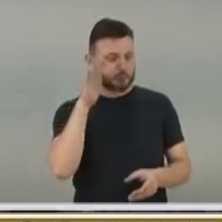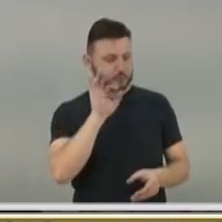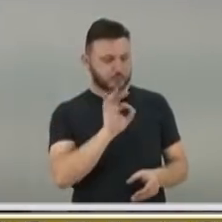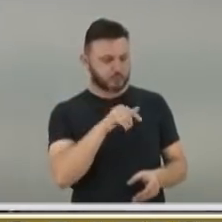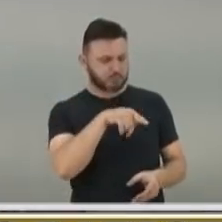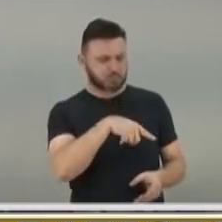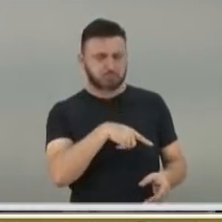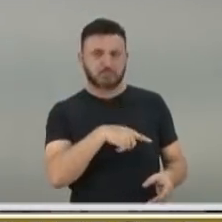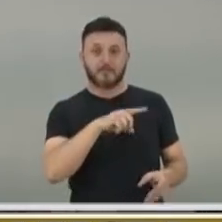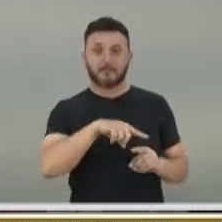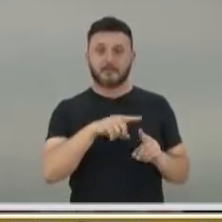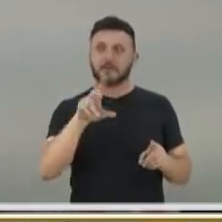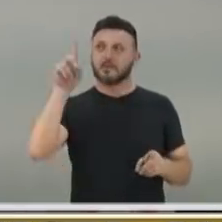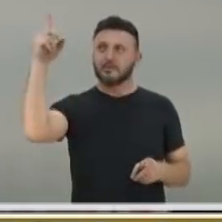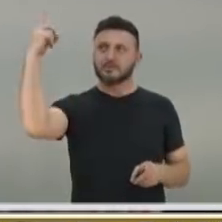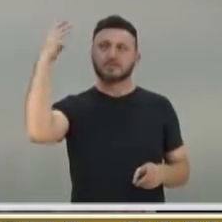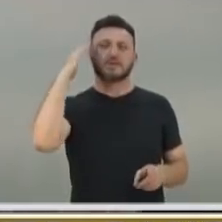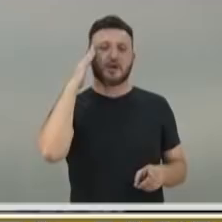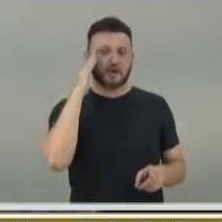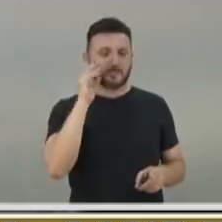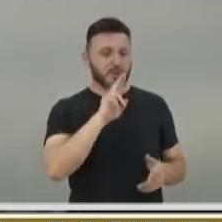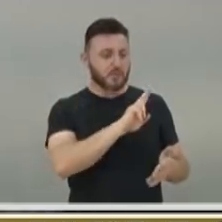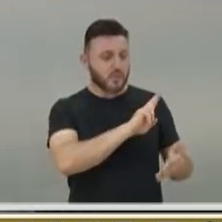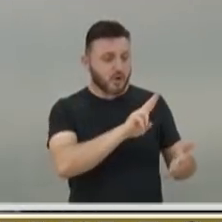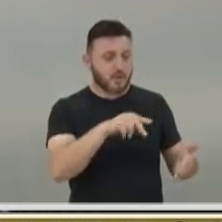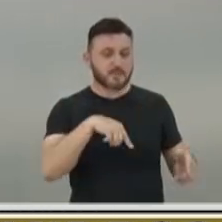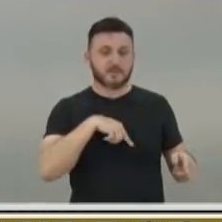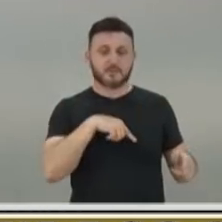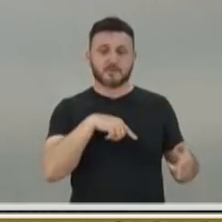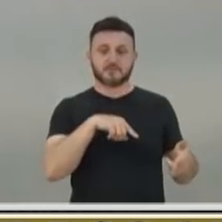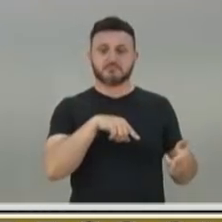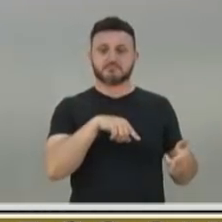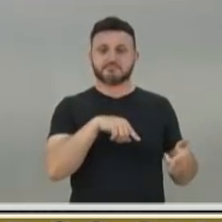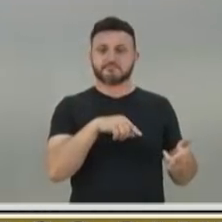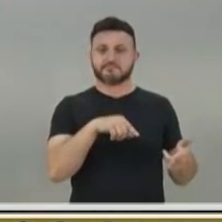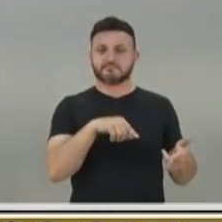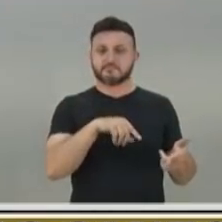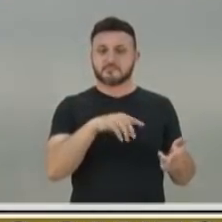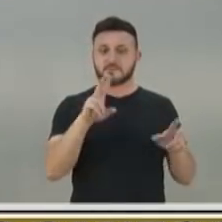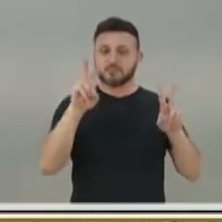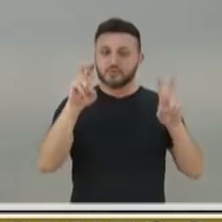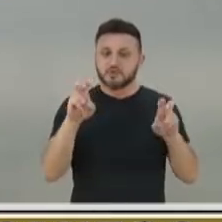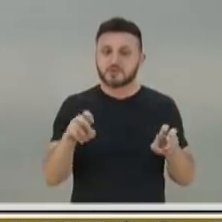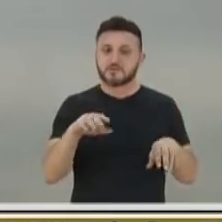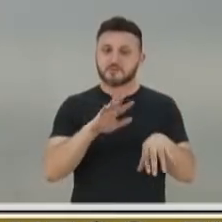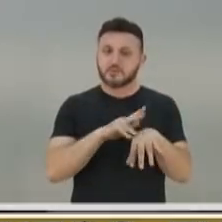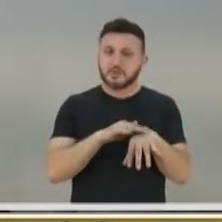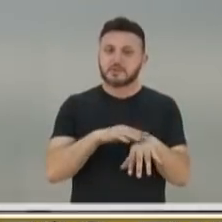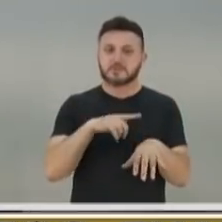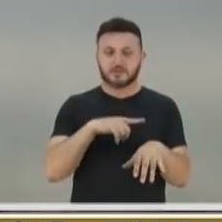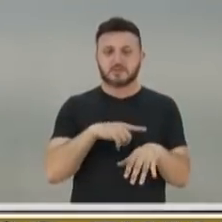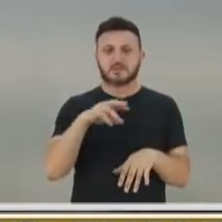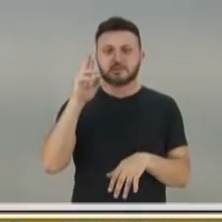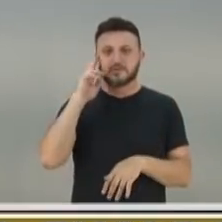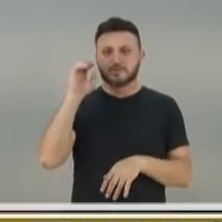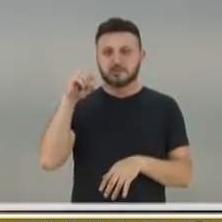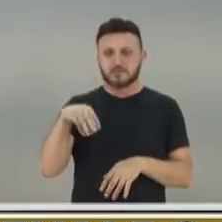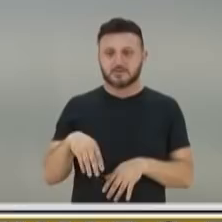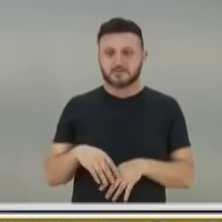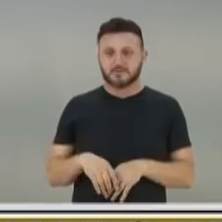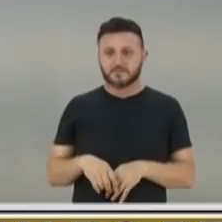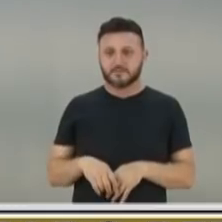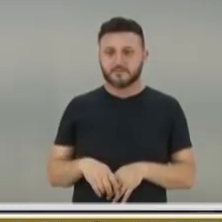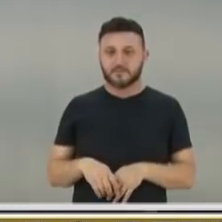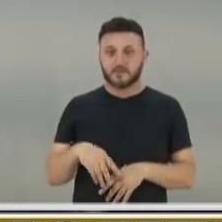sabe qual o nome que aqui está, qual a situação que aqui está colocada. Sim, Senhor.